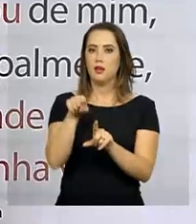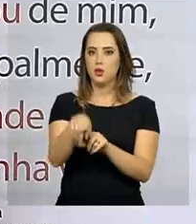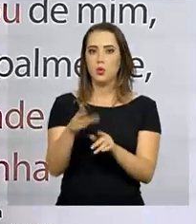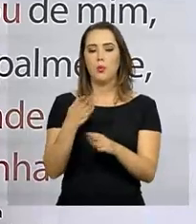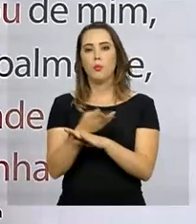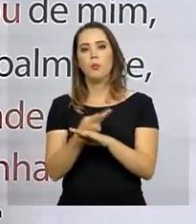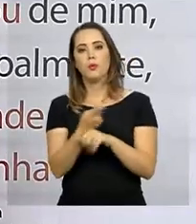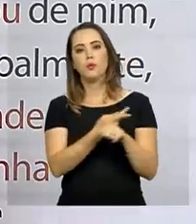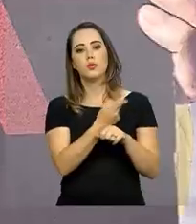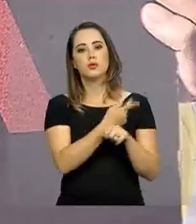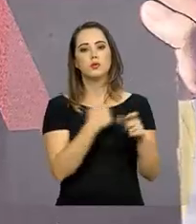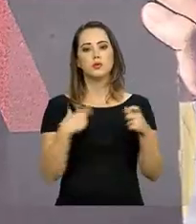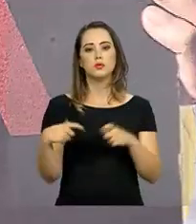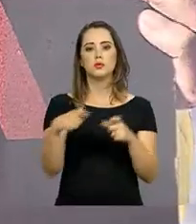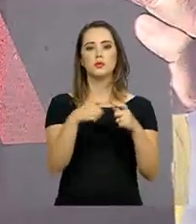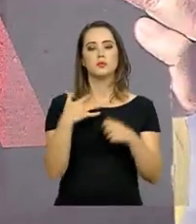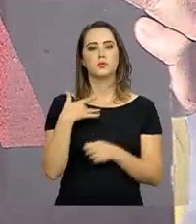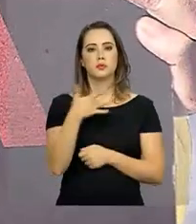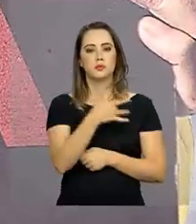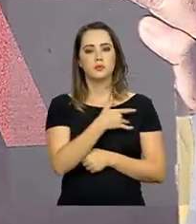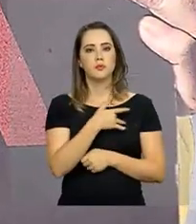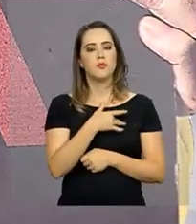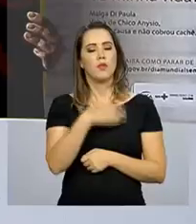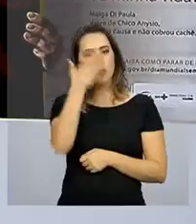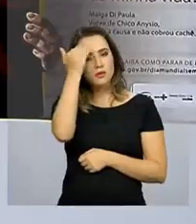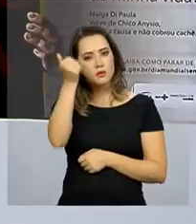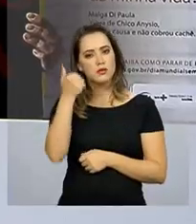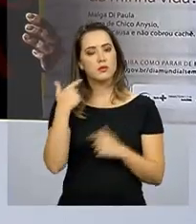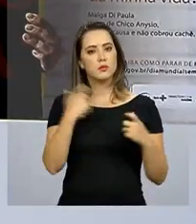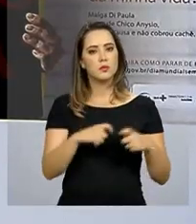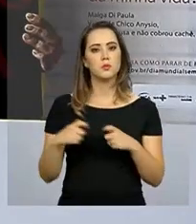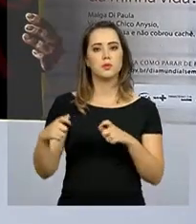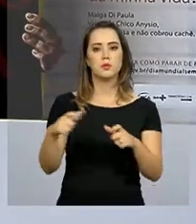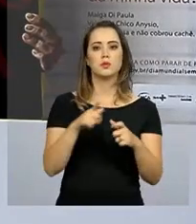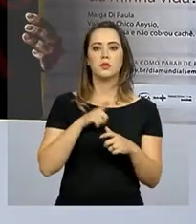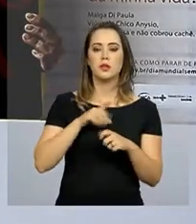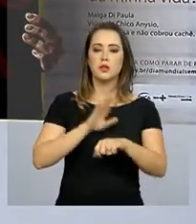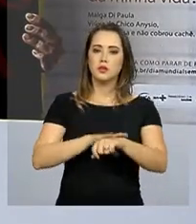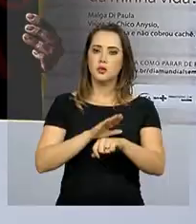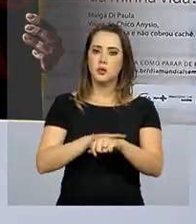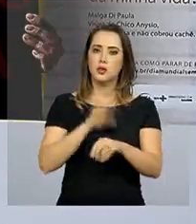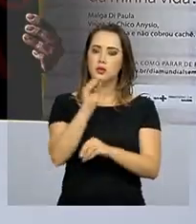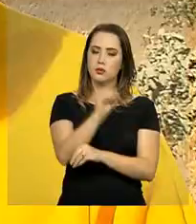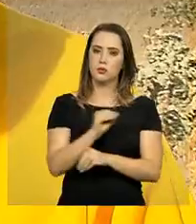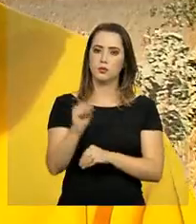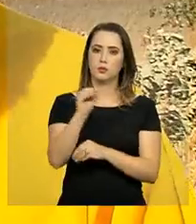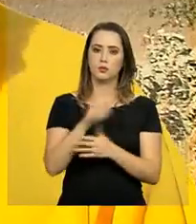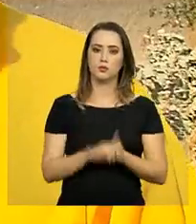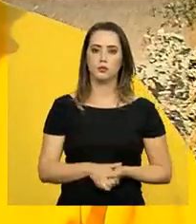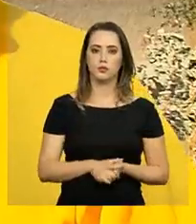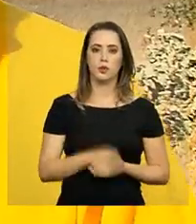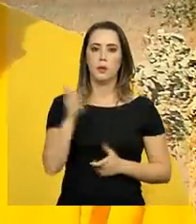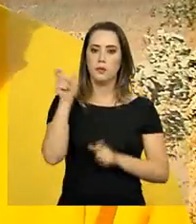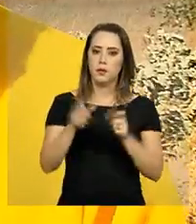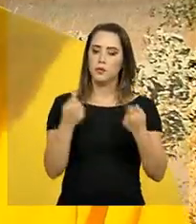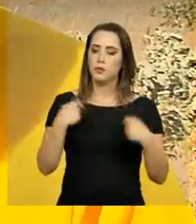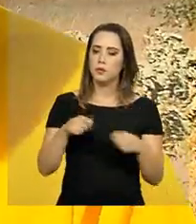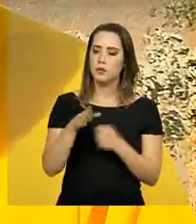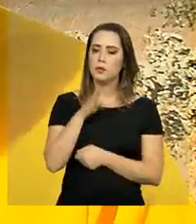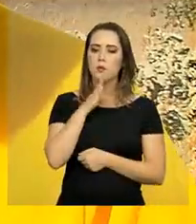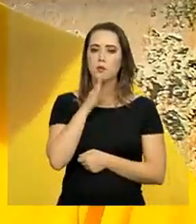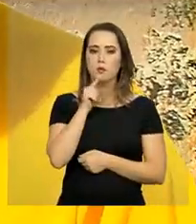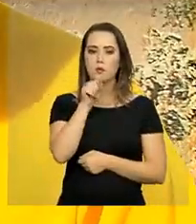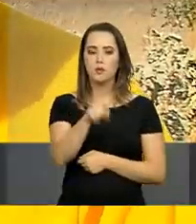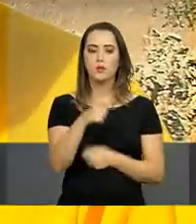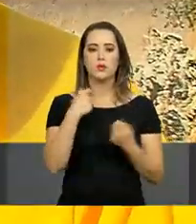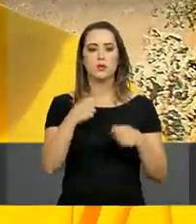ou a Secretaria de Saúde do município e se informar sobre os locais e horários de tratamento. pessoa tem que conhecer